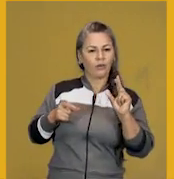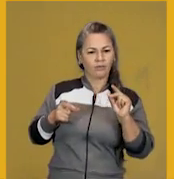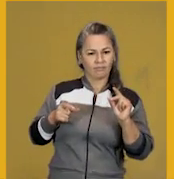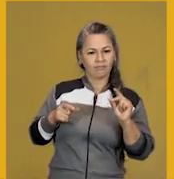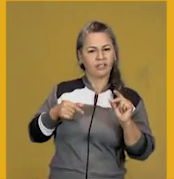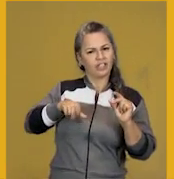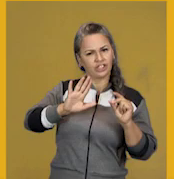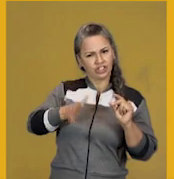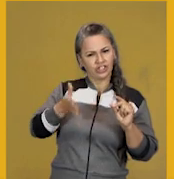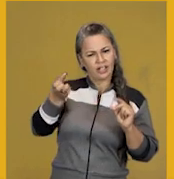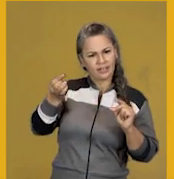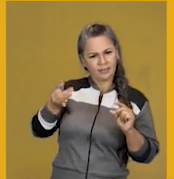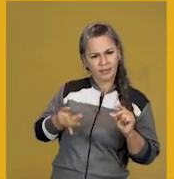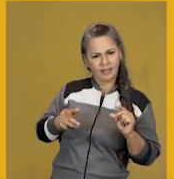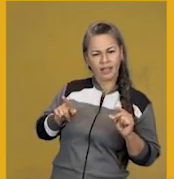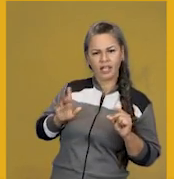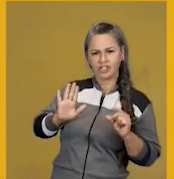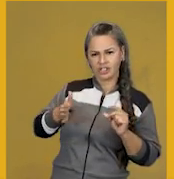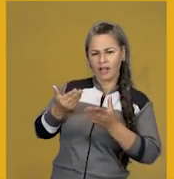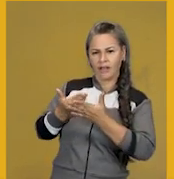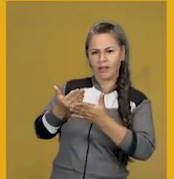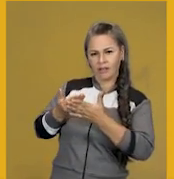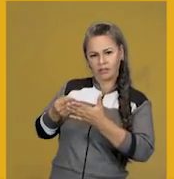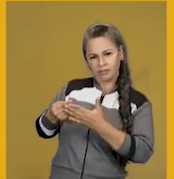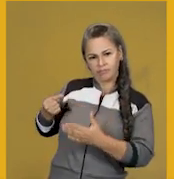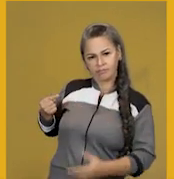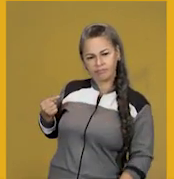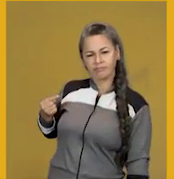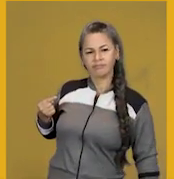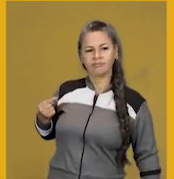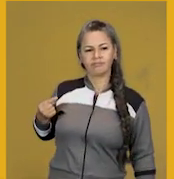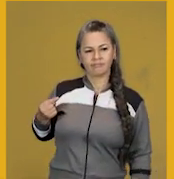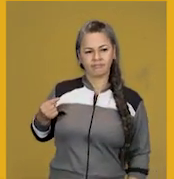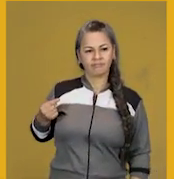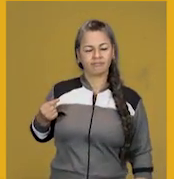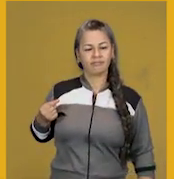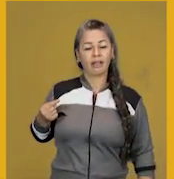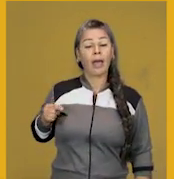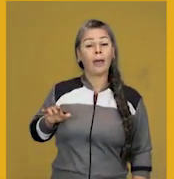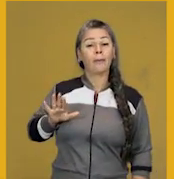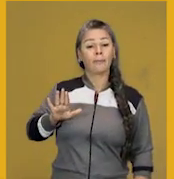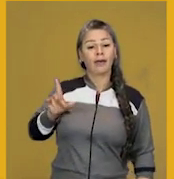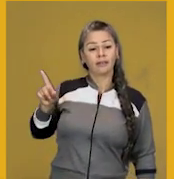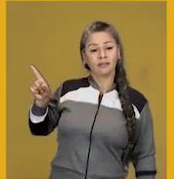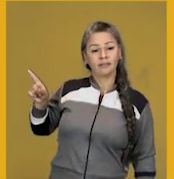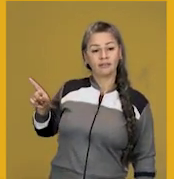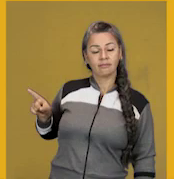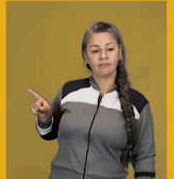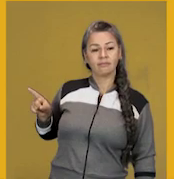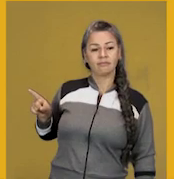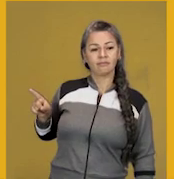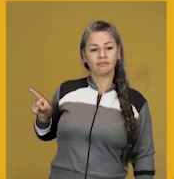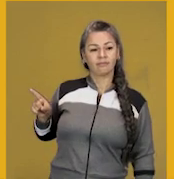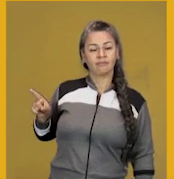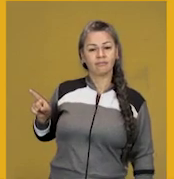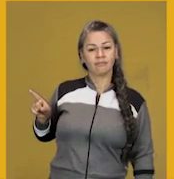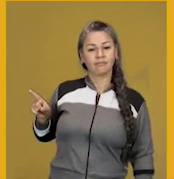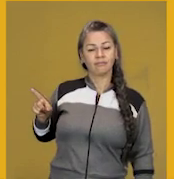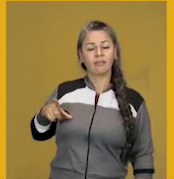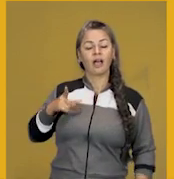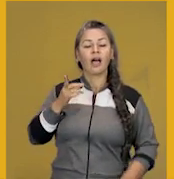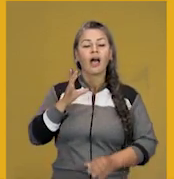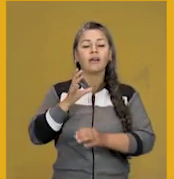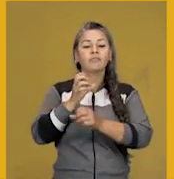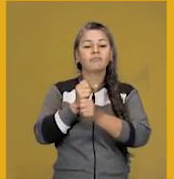passada, né? E aqui, quando há a quantidade de calor através do calorímetro. E aí eu